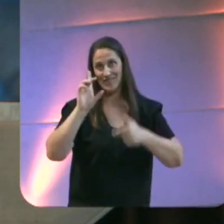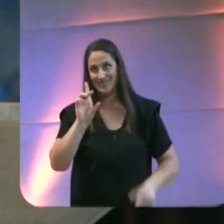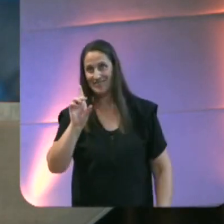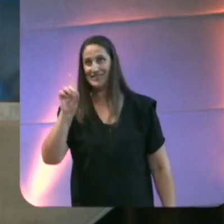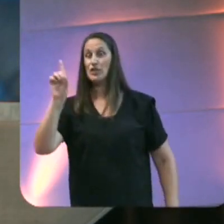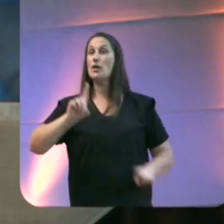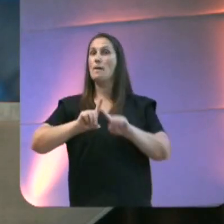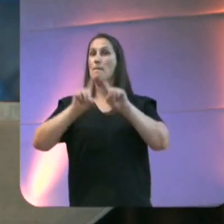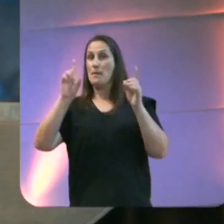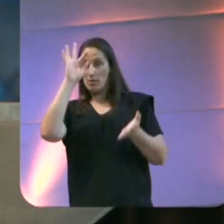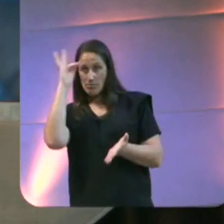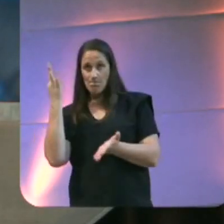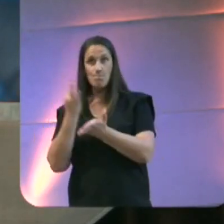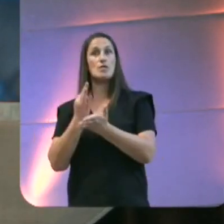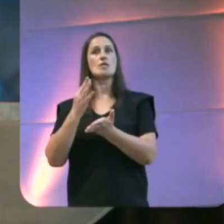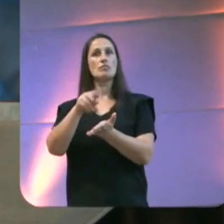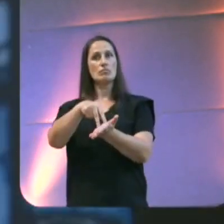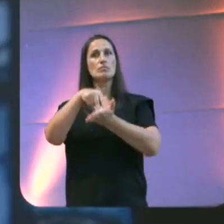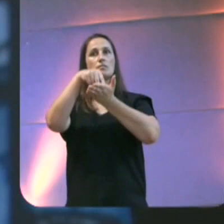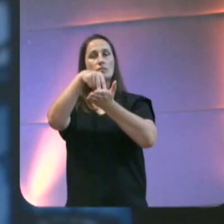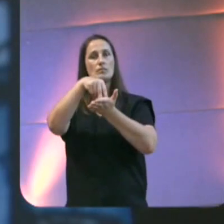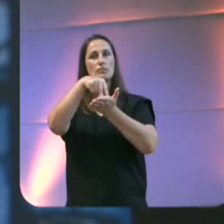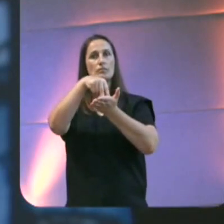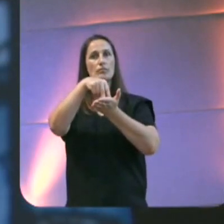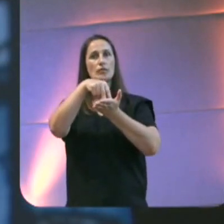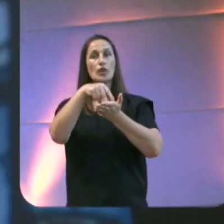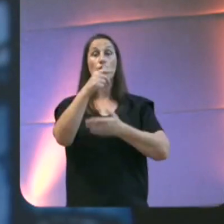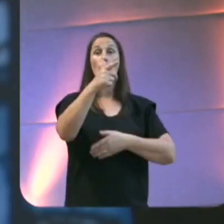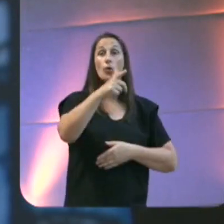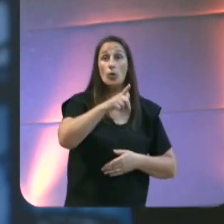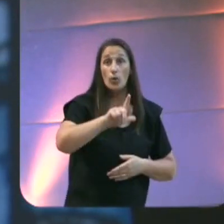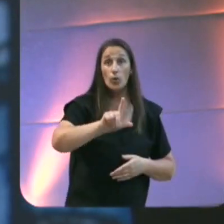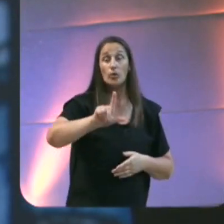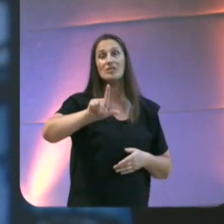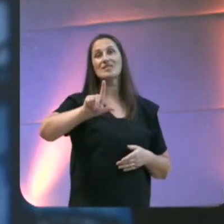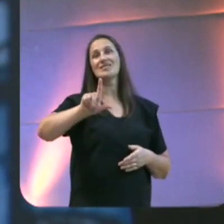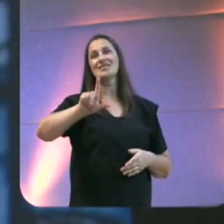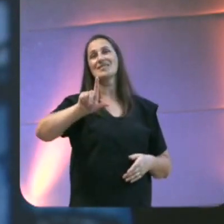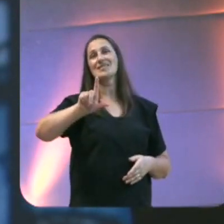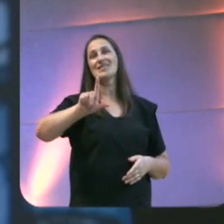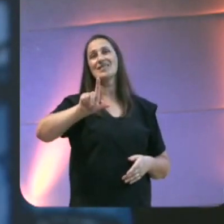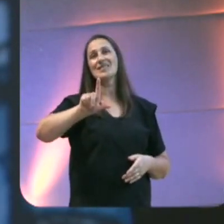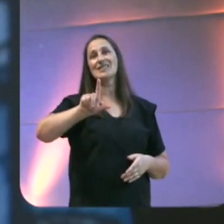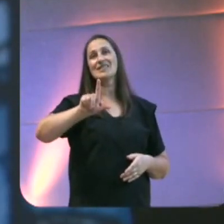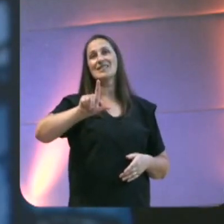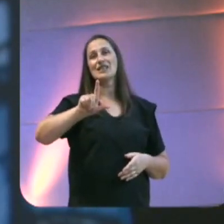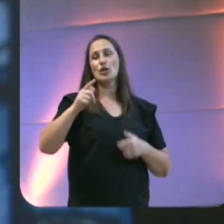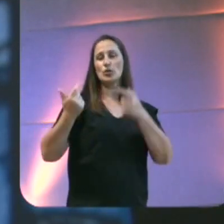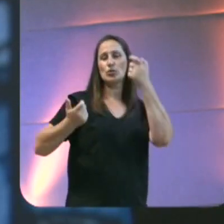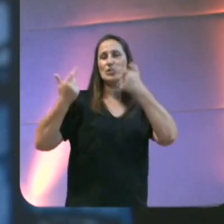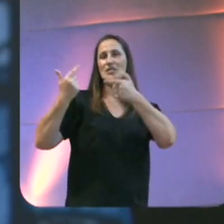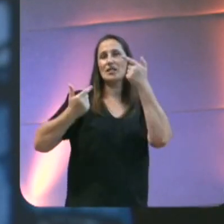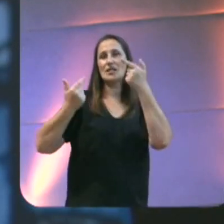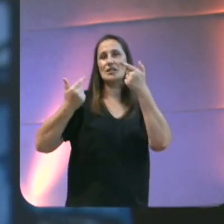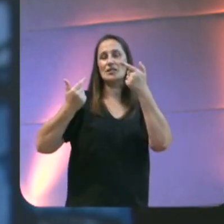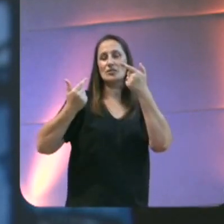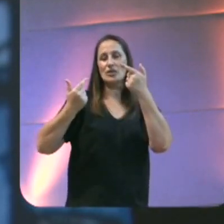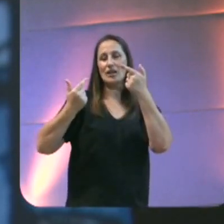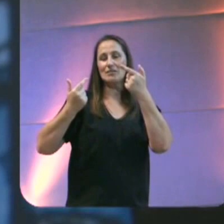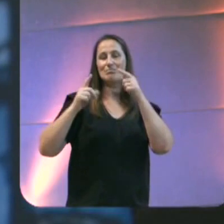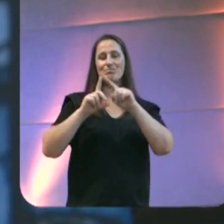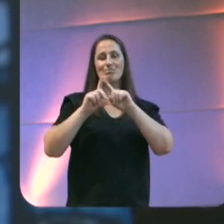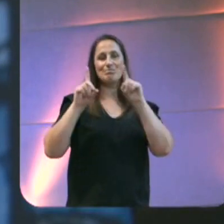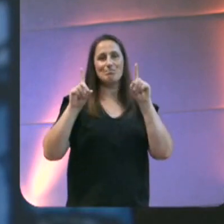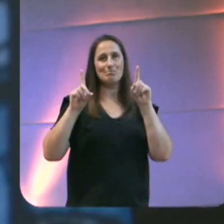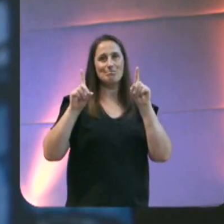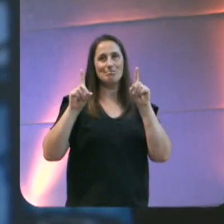Outras estão lutando com Deus, porque simplesmente não fazem ou não se entregam ao propósito que Deus tem